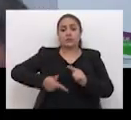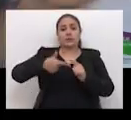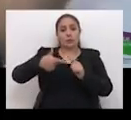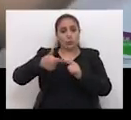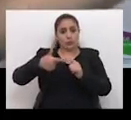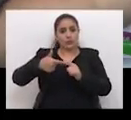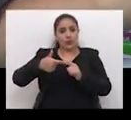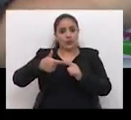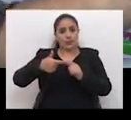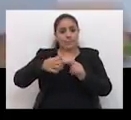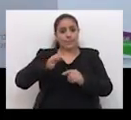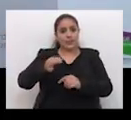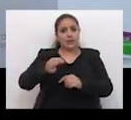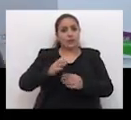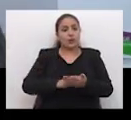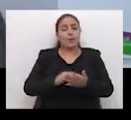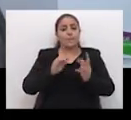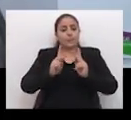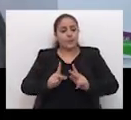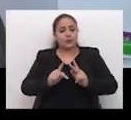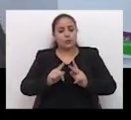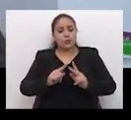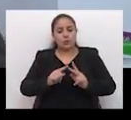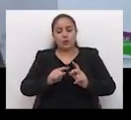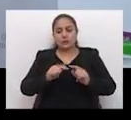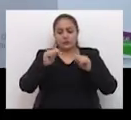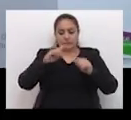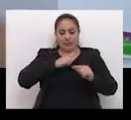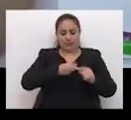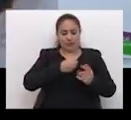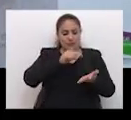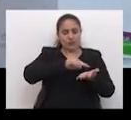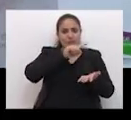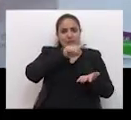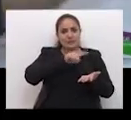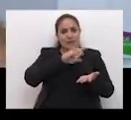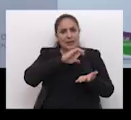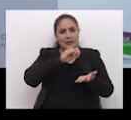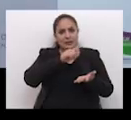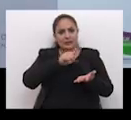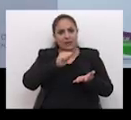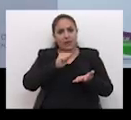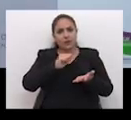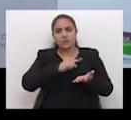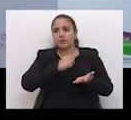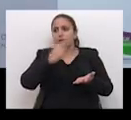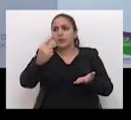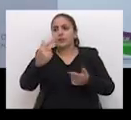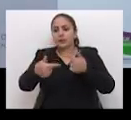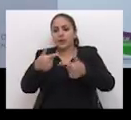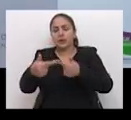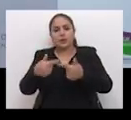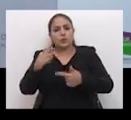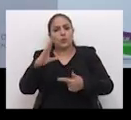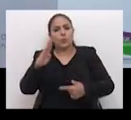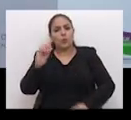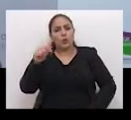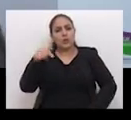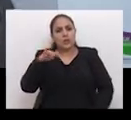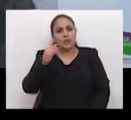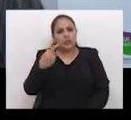com que uma pessoa saia do Záquia e vá trabalhar no Boqueirão, sai do Boqueirão, vai trabalhar no bairro São José utilizando a passagem